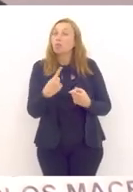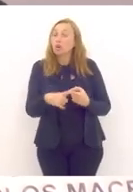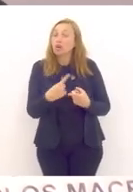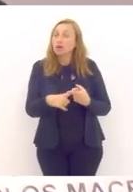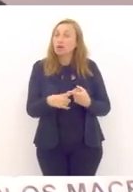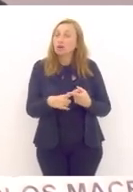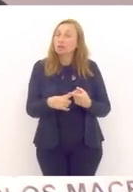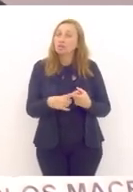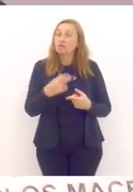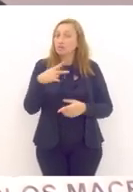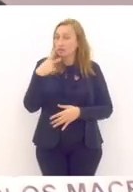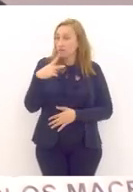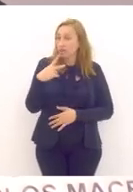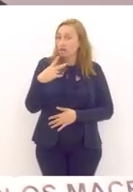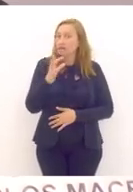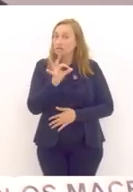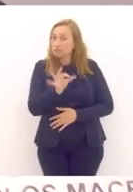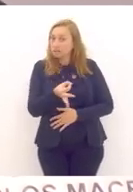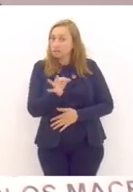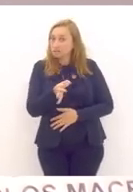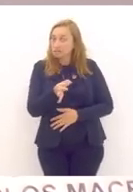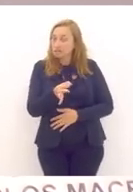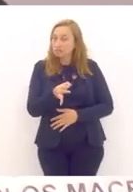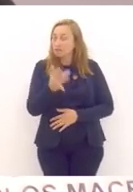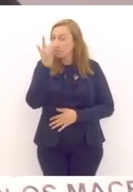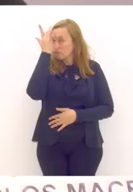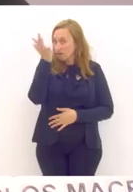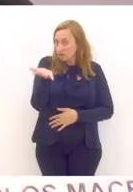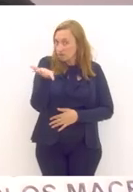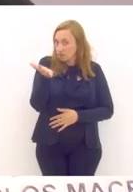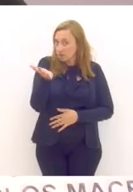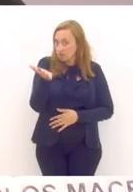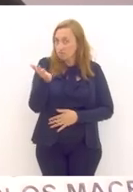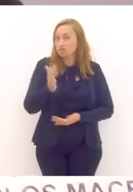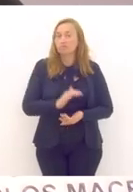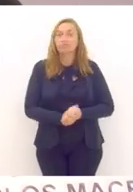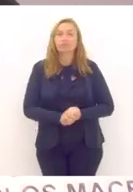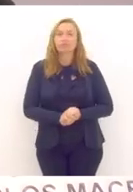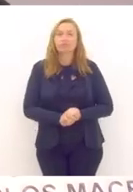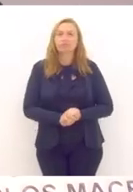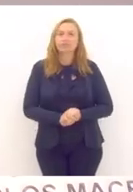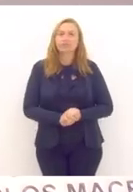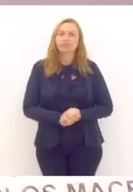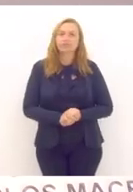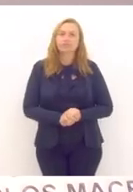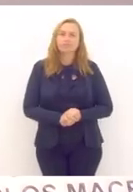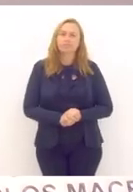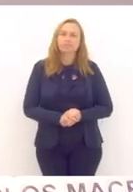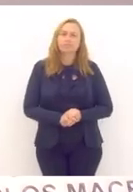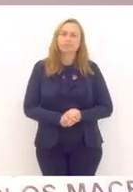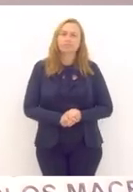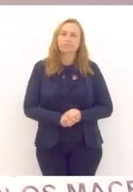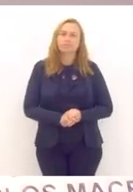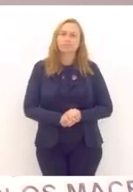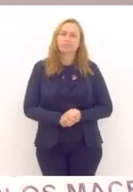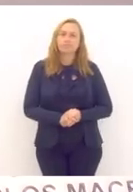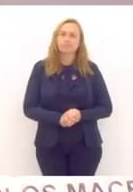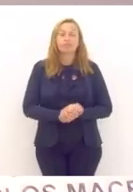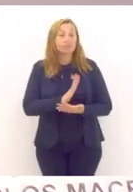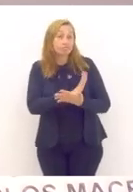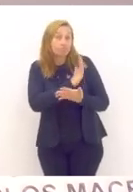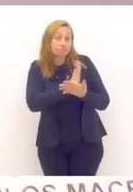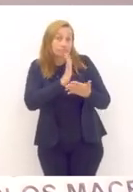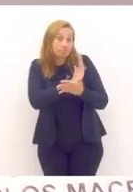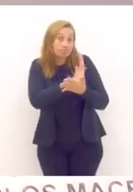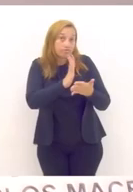um discurso, digamos assim, fácil e agradável aos ouvidos, e às vezes,